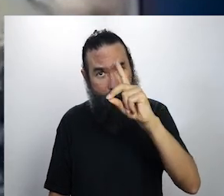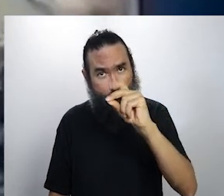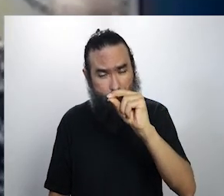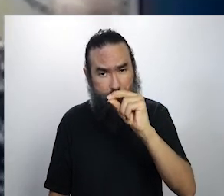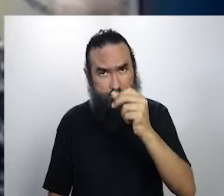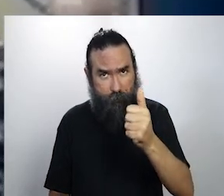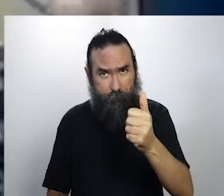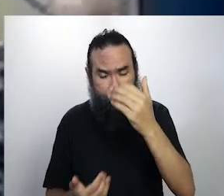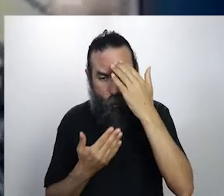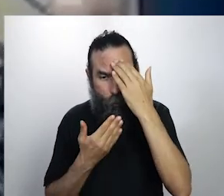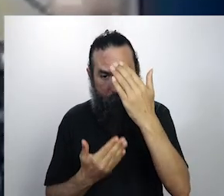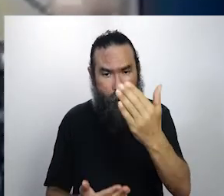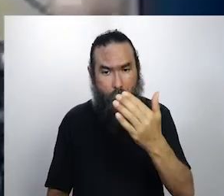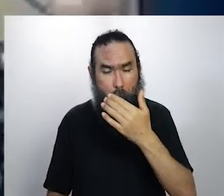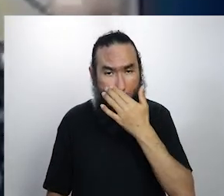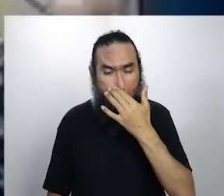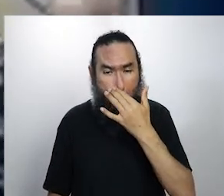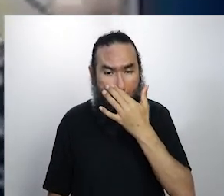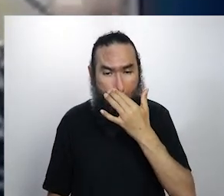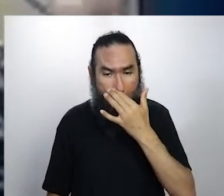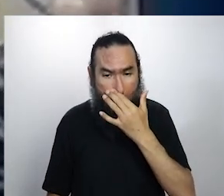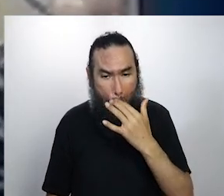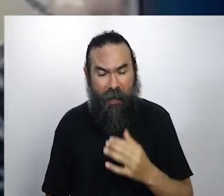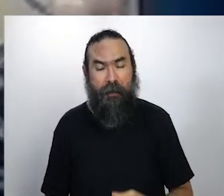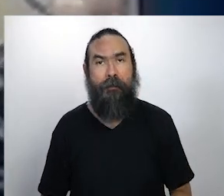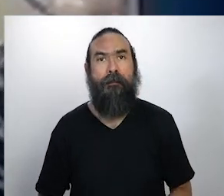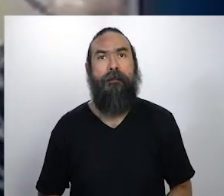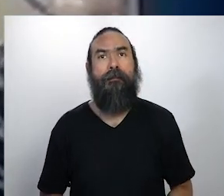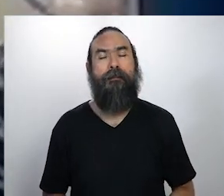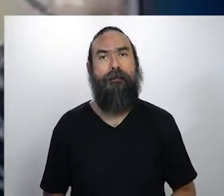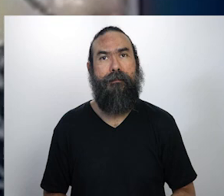Augusto. Obrigada.